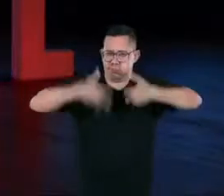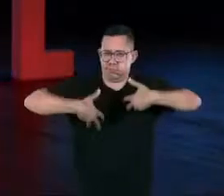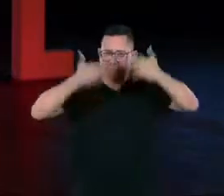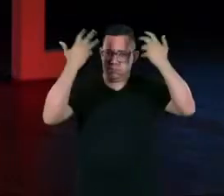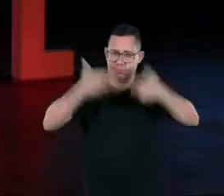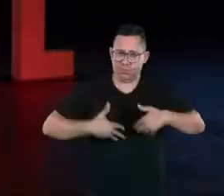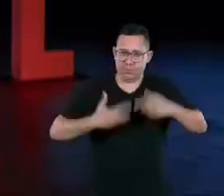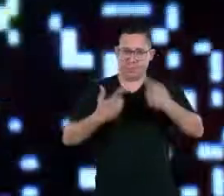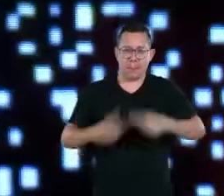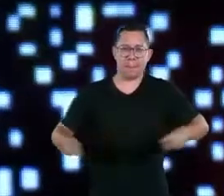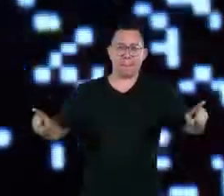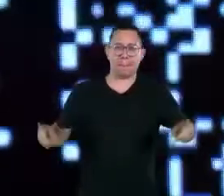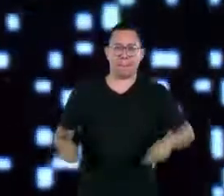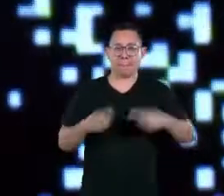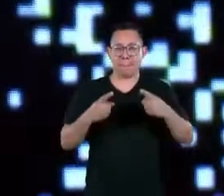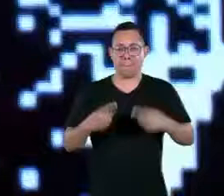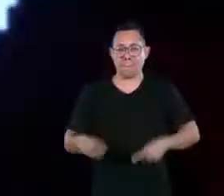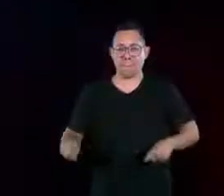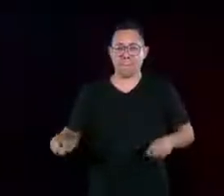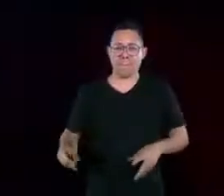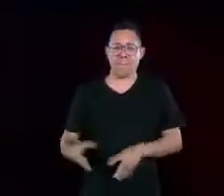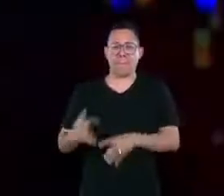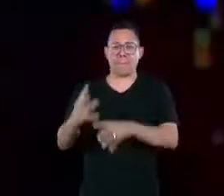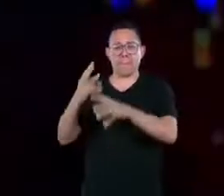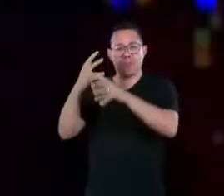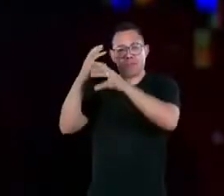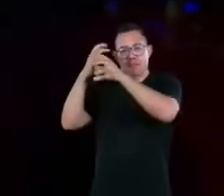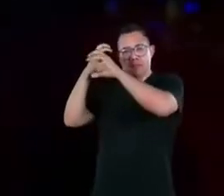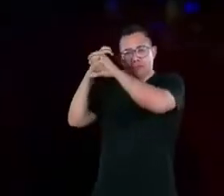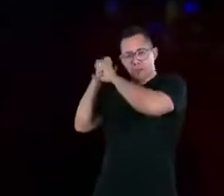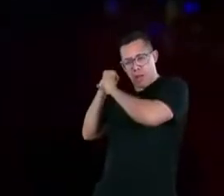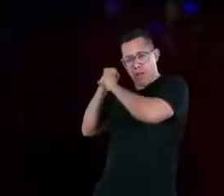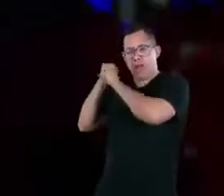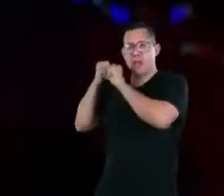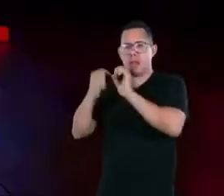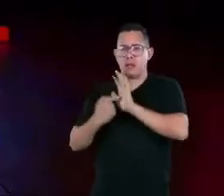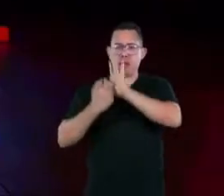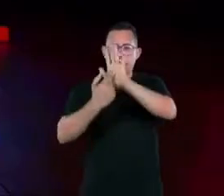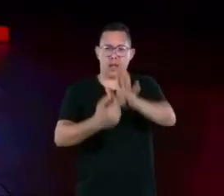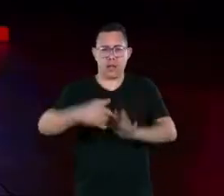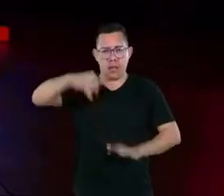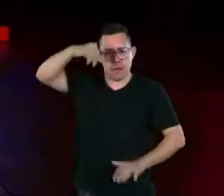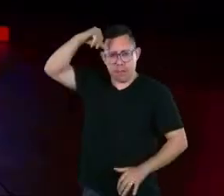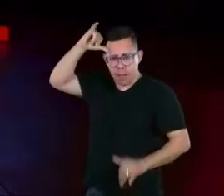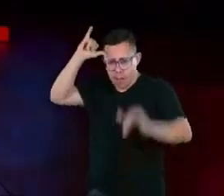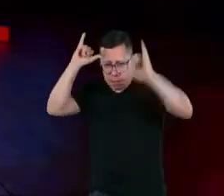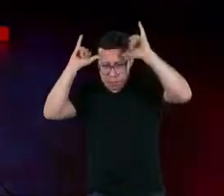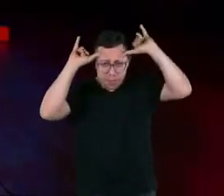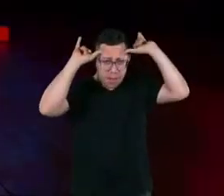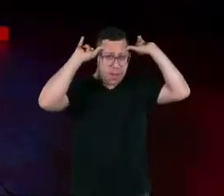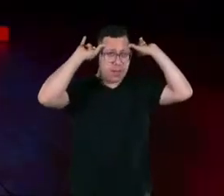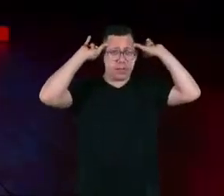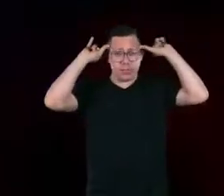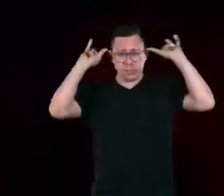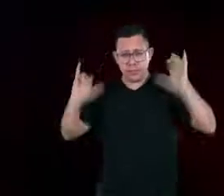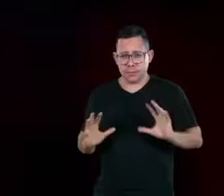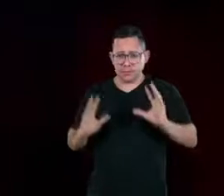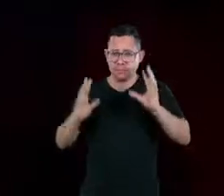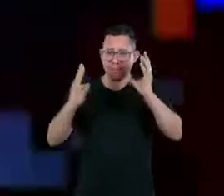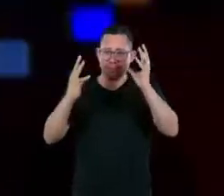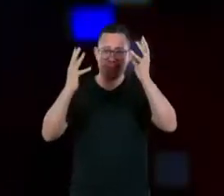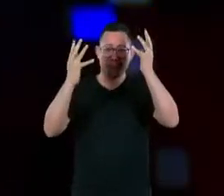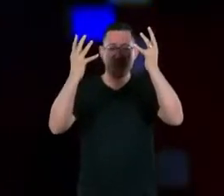de niná. Um grande boi está na minha mãe, na minha pele. Um grande boi está na minha primavera, minha